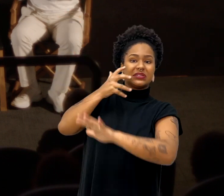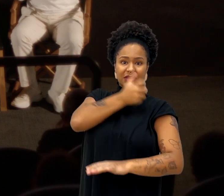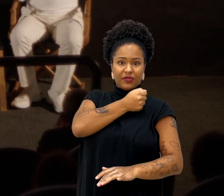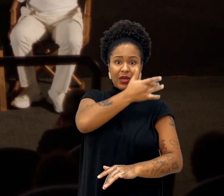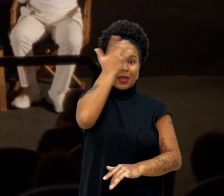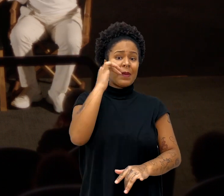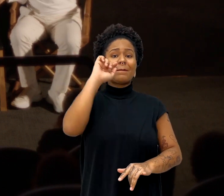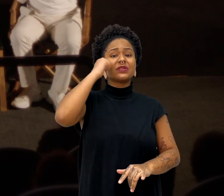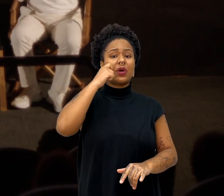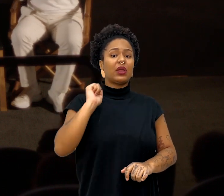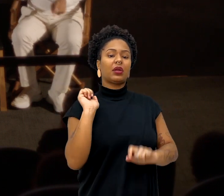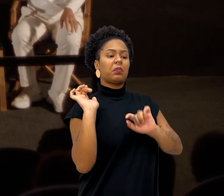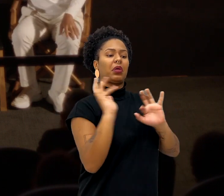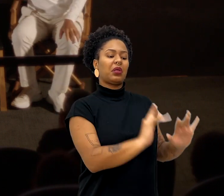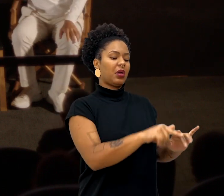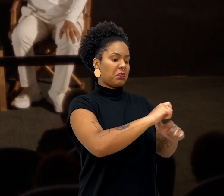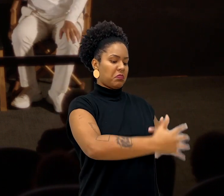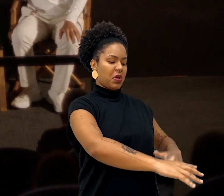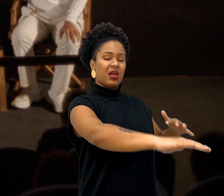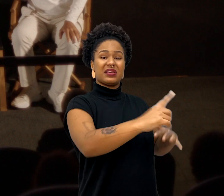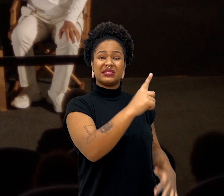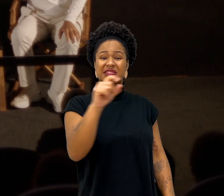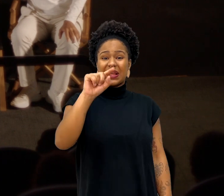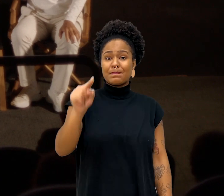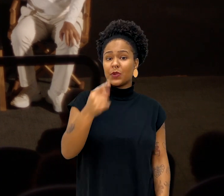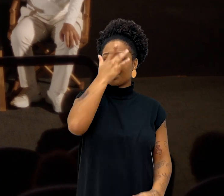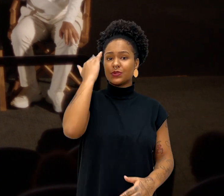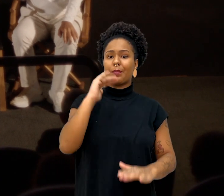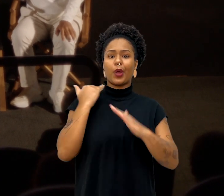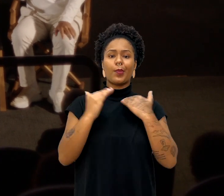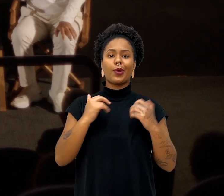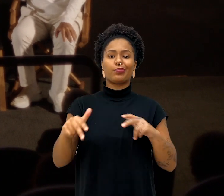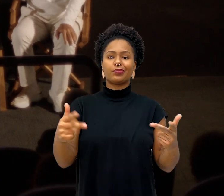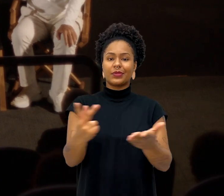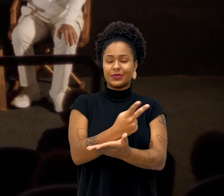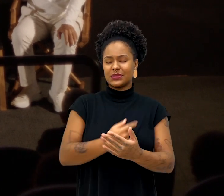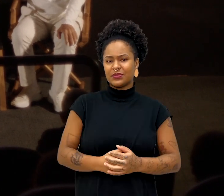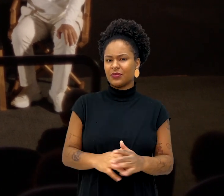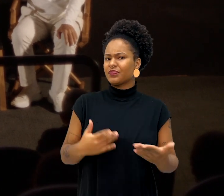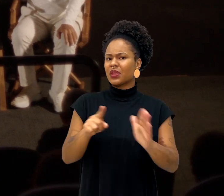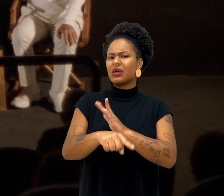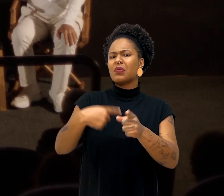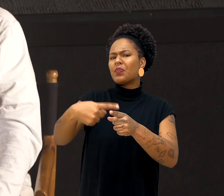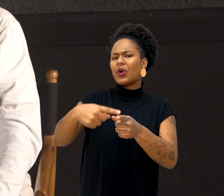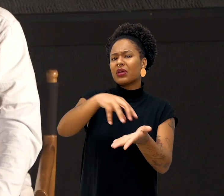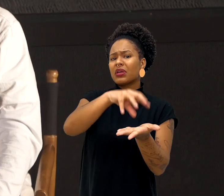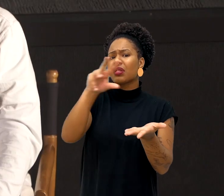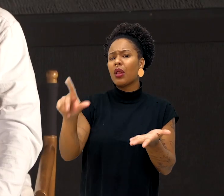estadunidenses foram colocadas dentro das áreas inundadas. 100 mil pessoas morreram lá.